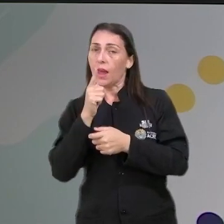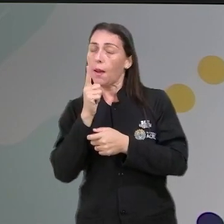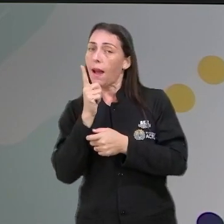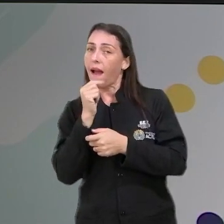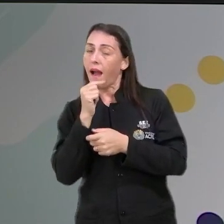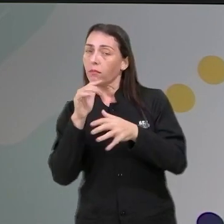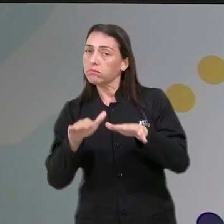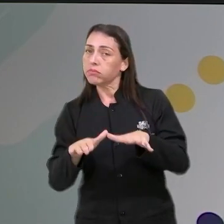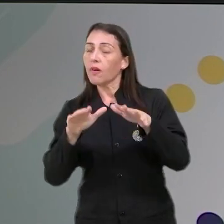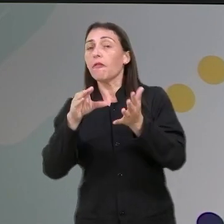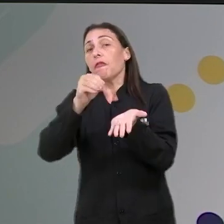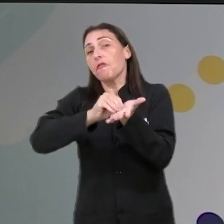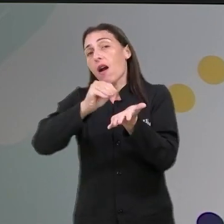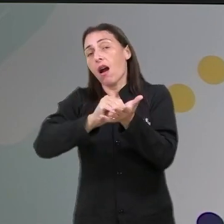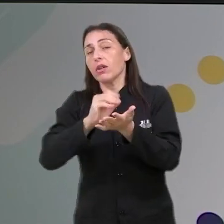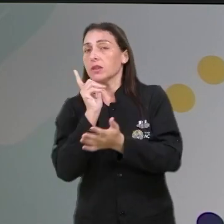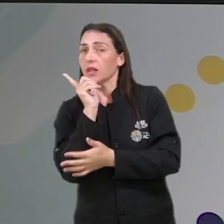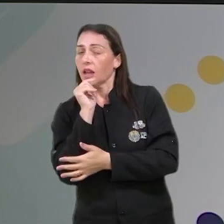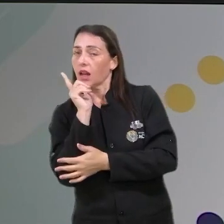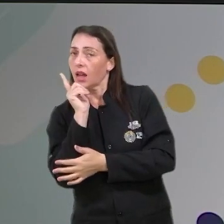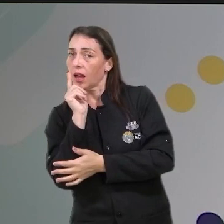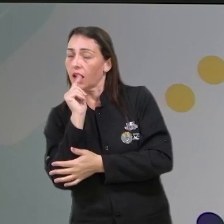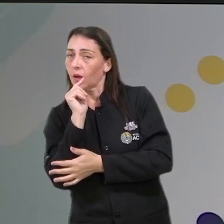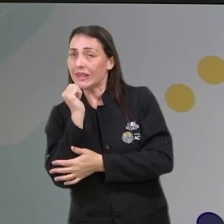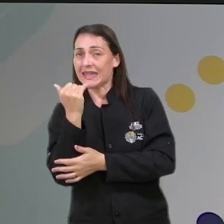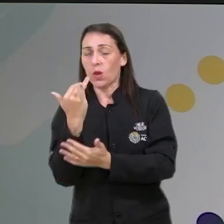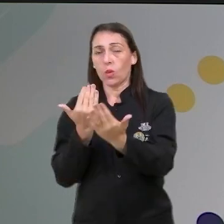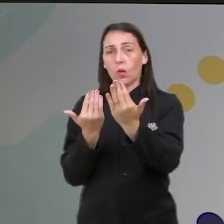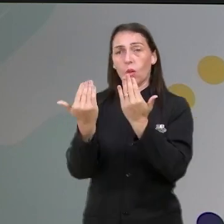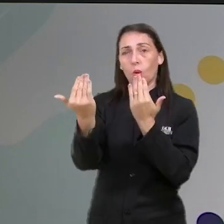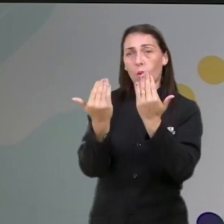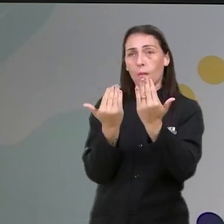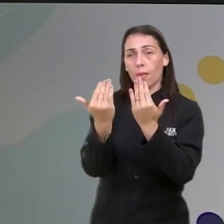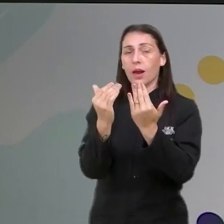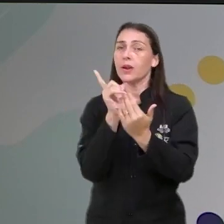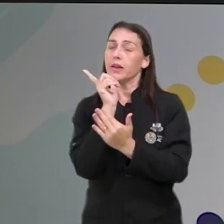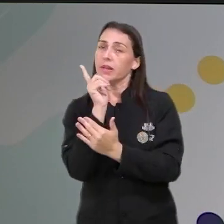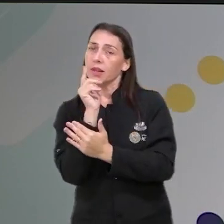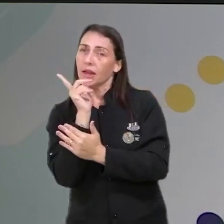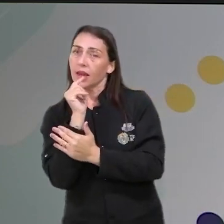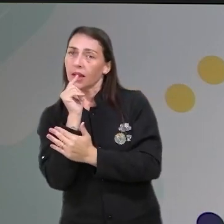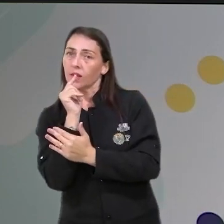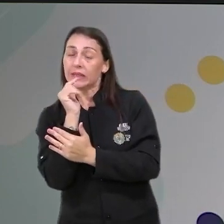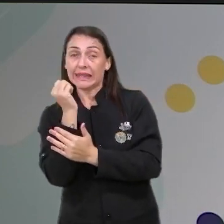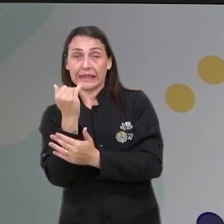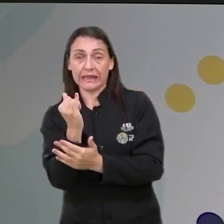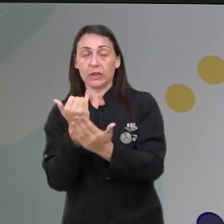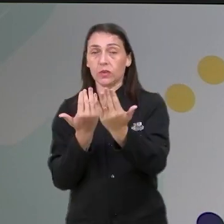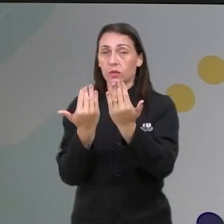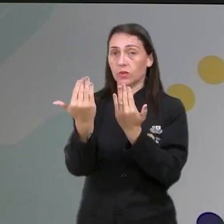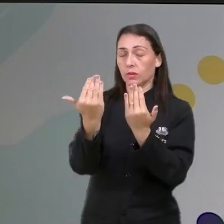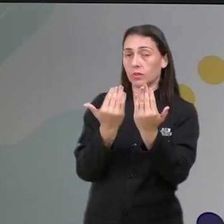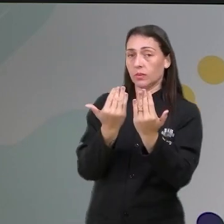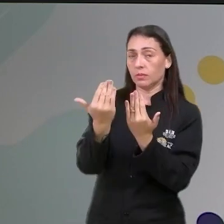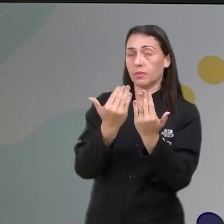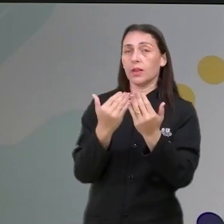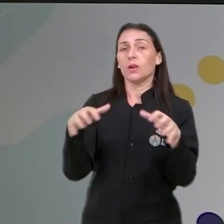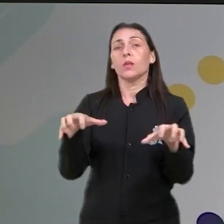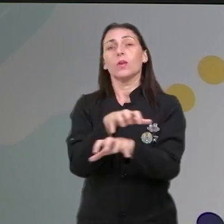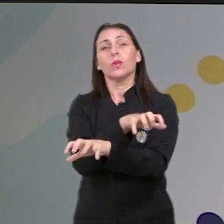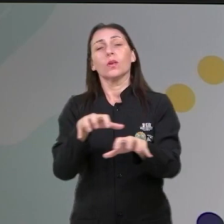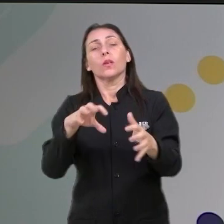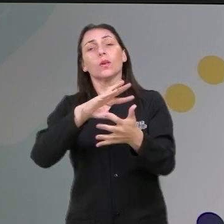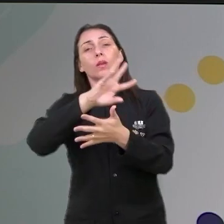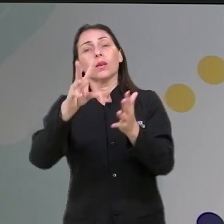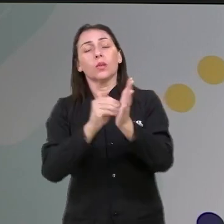Então, tem uma escassez ali de lençol freático. Se eu comparo de água no lençol freático ali, né? Se eu comparo com o domínio